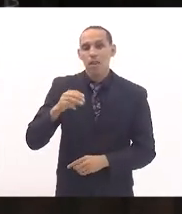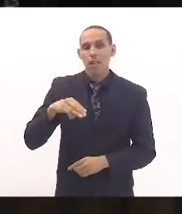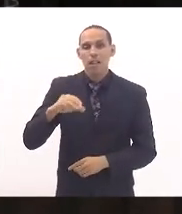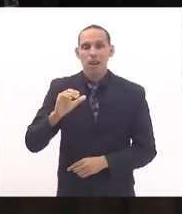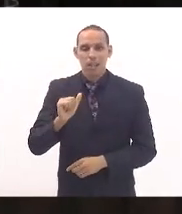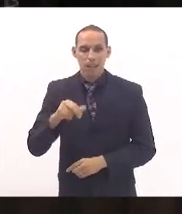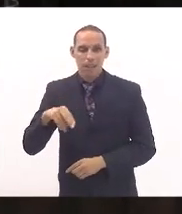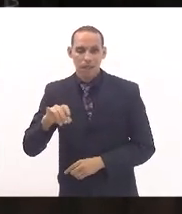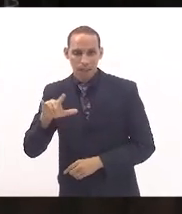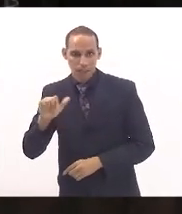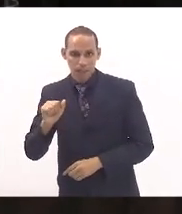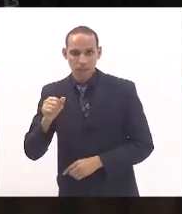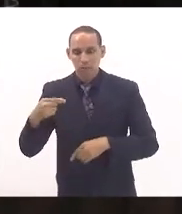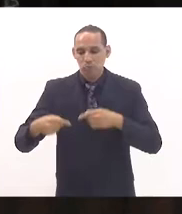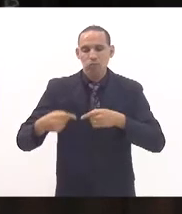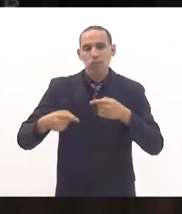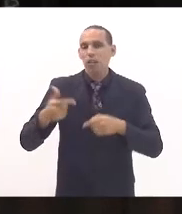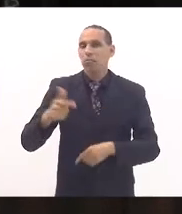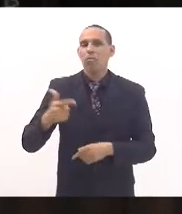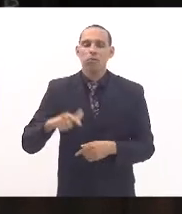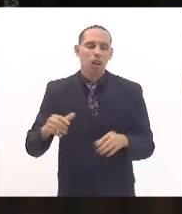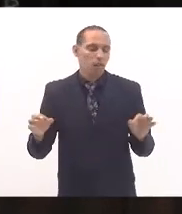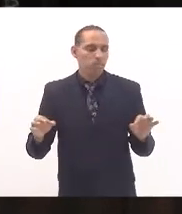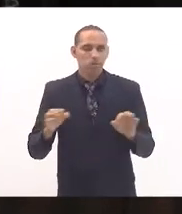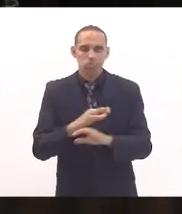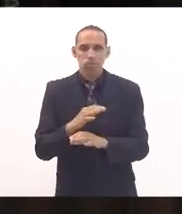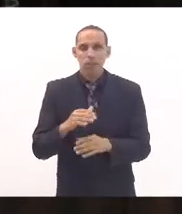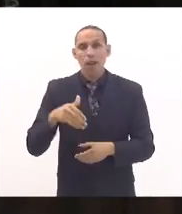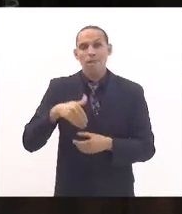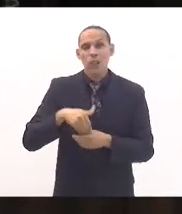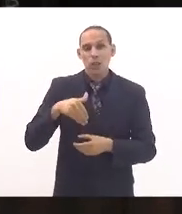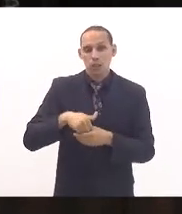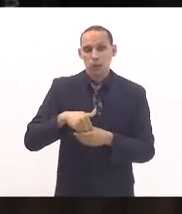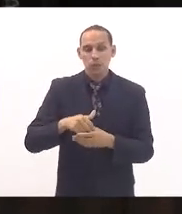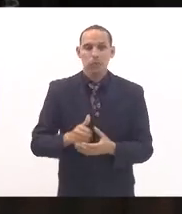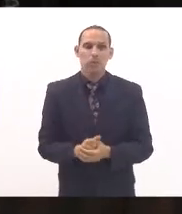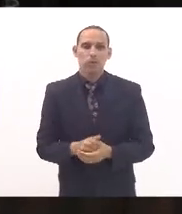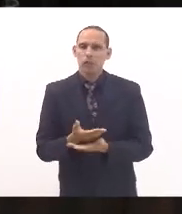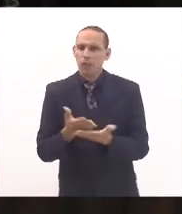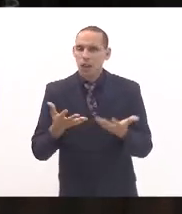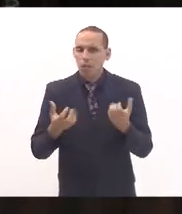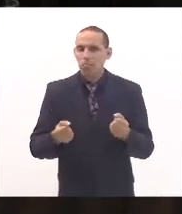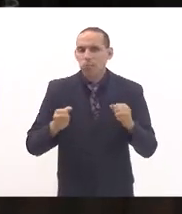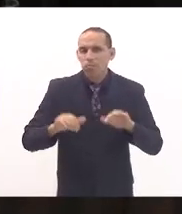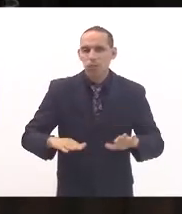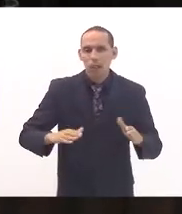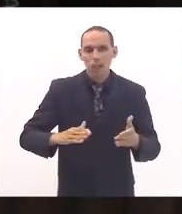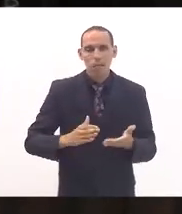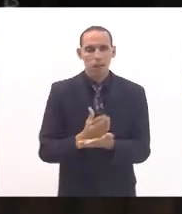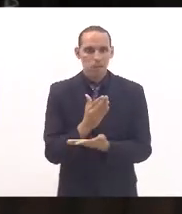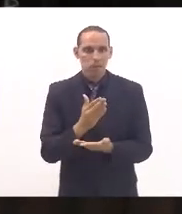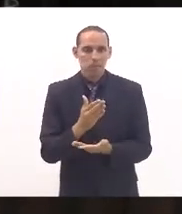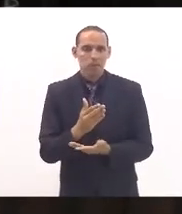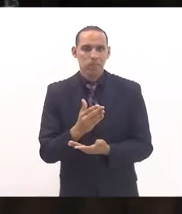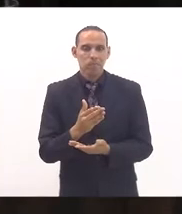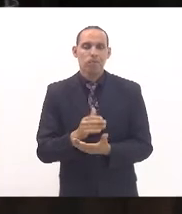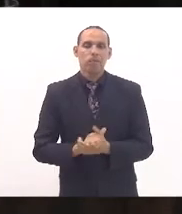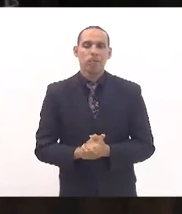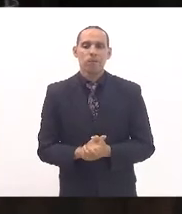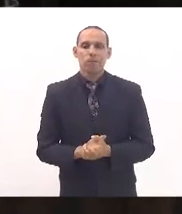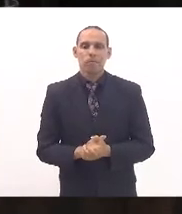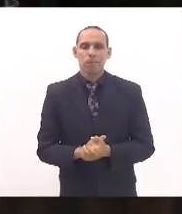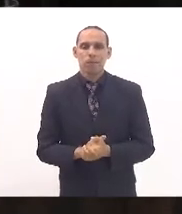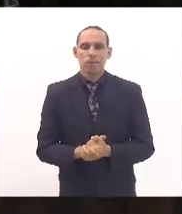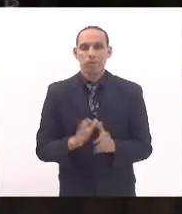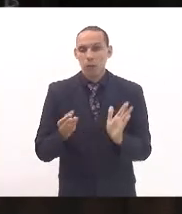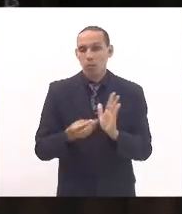Canella. Em discussão, não havendo quem queira discutir, encerrada a discussão em votação. Os senhores que aprovam, permaneçam como estão, aprovado, vai à promulgação.